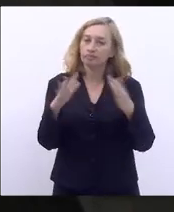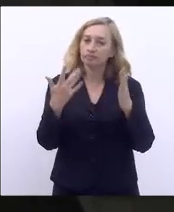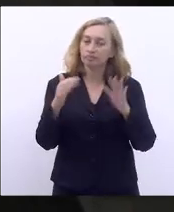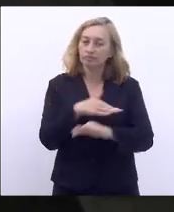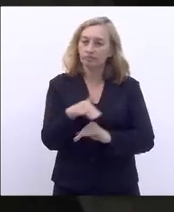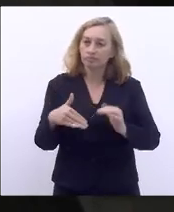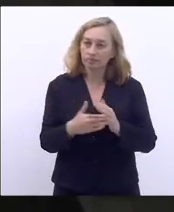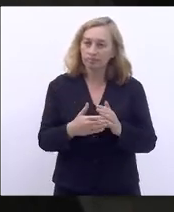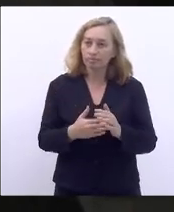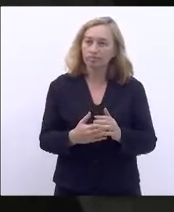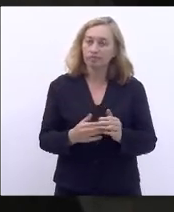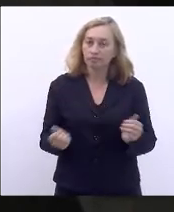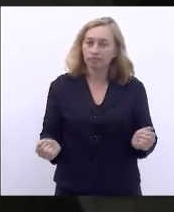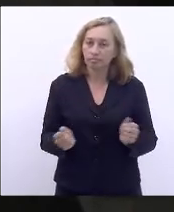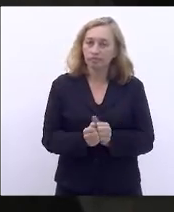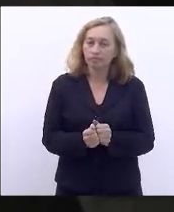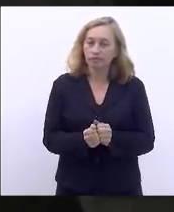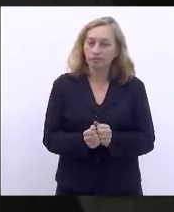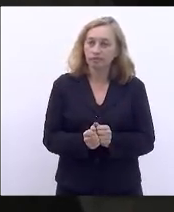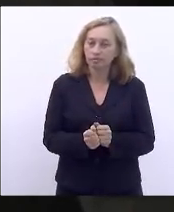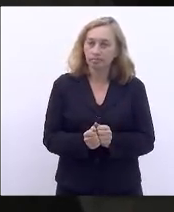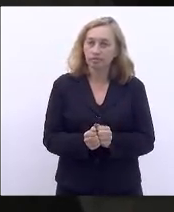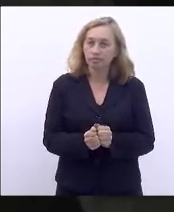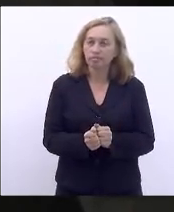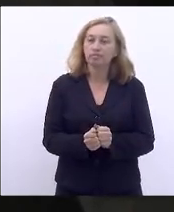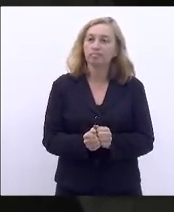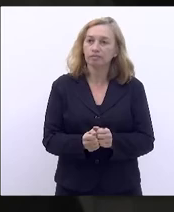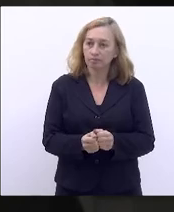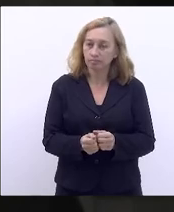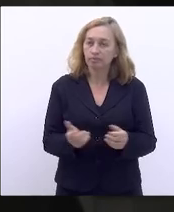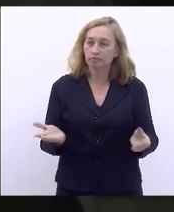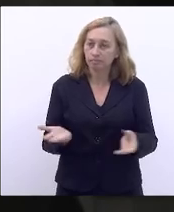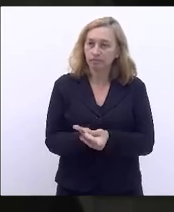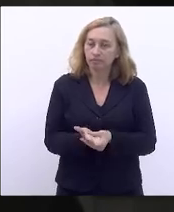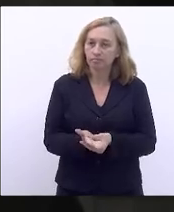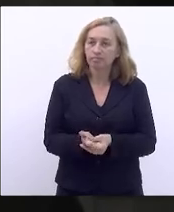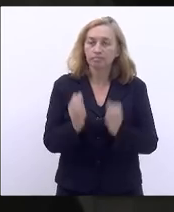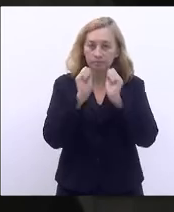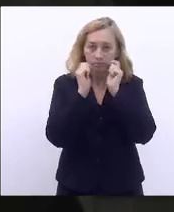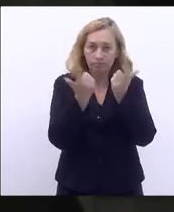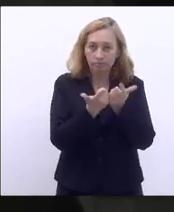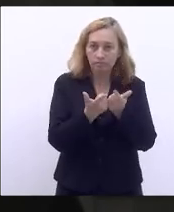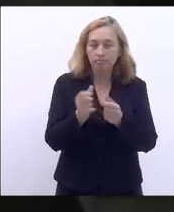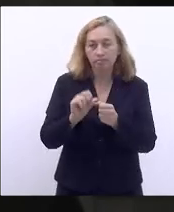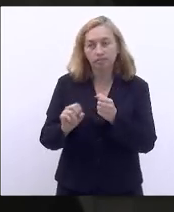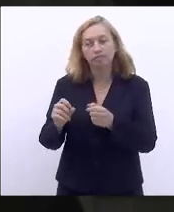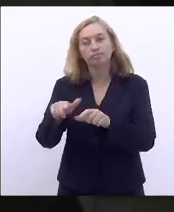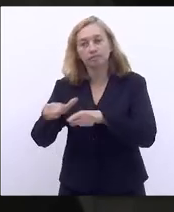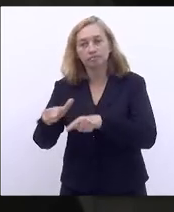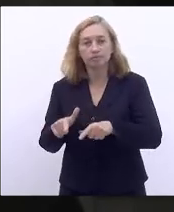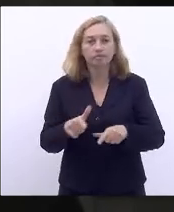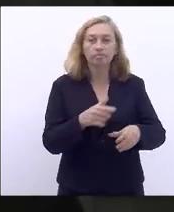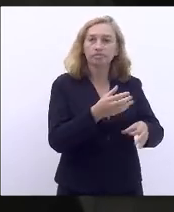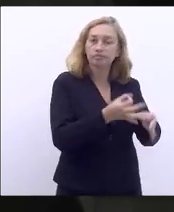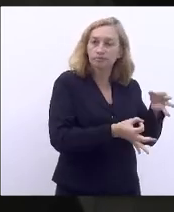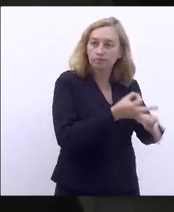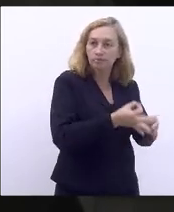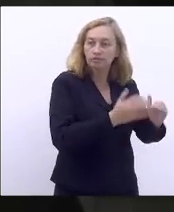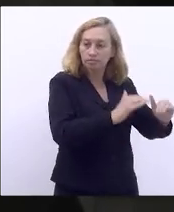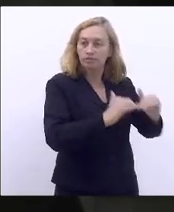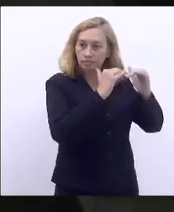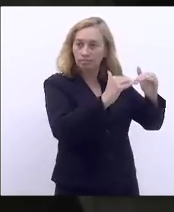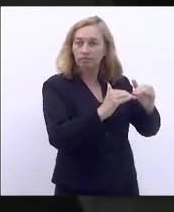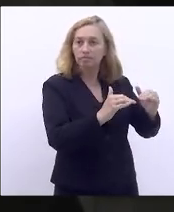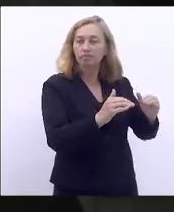todos aqueles e aquelas que se envolveram direto e indiretamente nesse processo. A Assembleia Legislativa fez a sua parte, o Poder Judiciário fez a sua parte, e, particularmente, o Tribunal